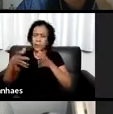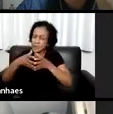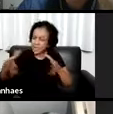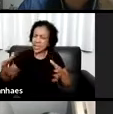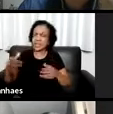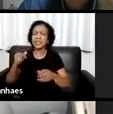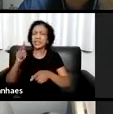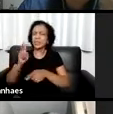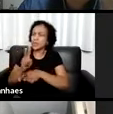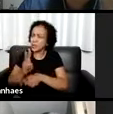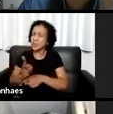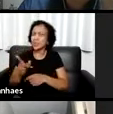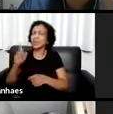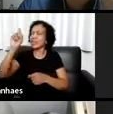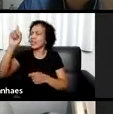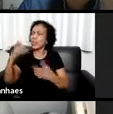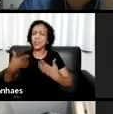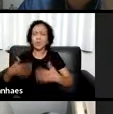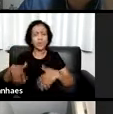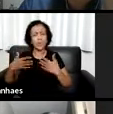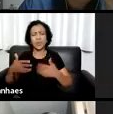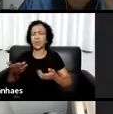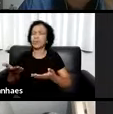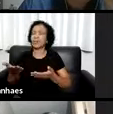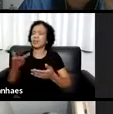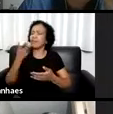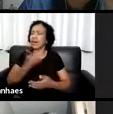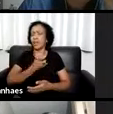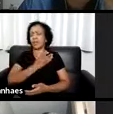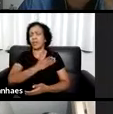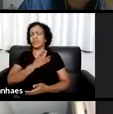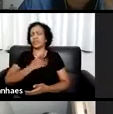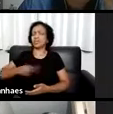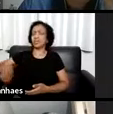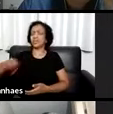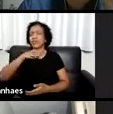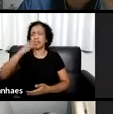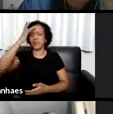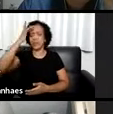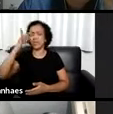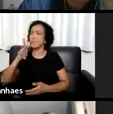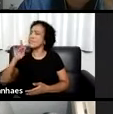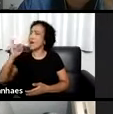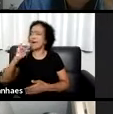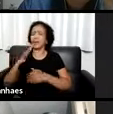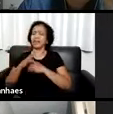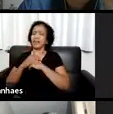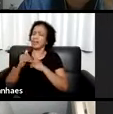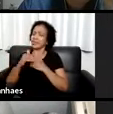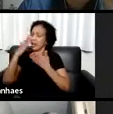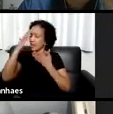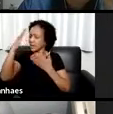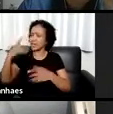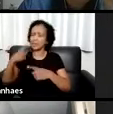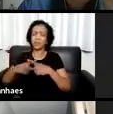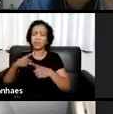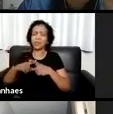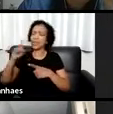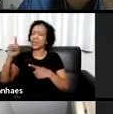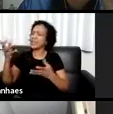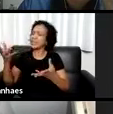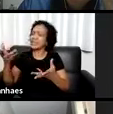louvado, exaltado e bendito seja o teu nome. Pai querido, nós também somos gratos, Senhor, pela tua proteção e